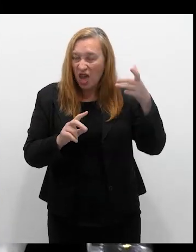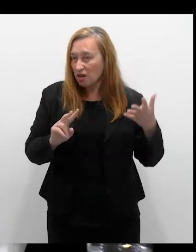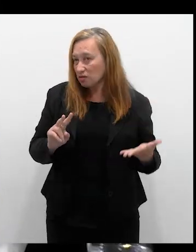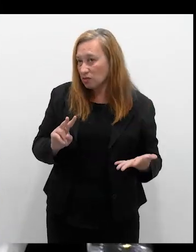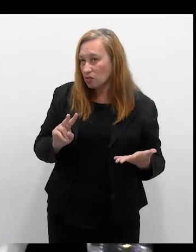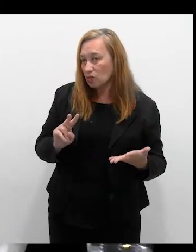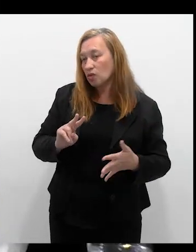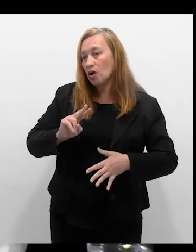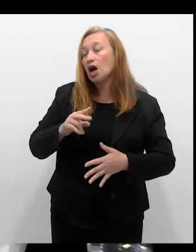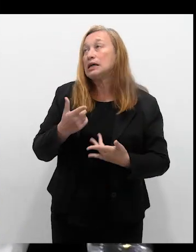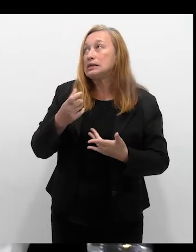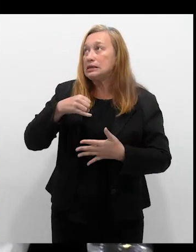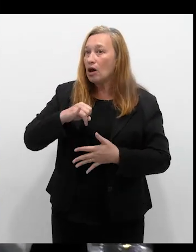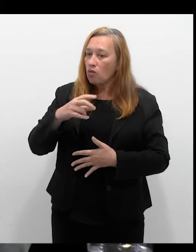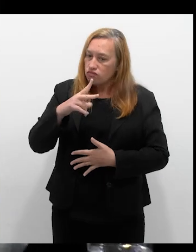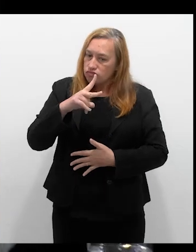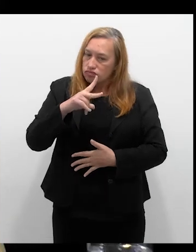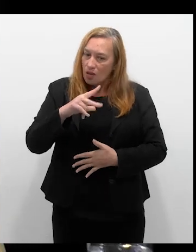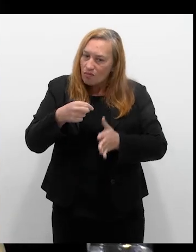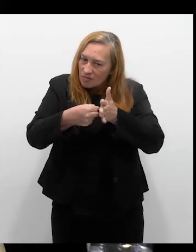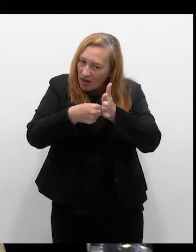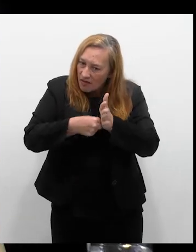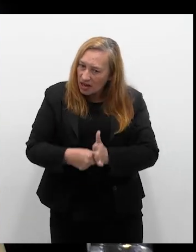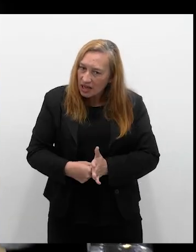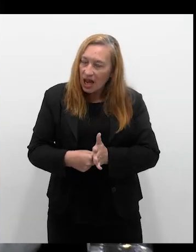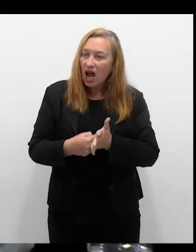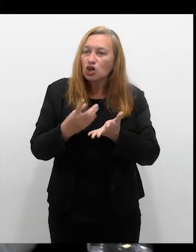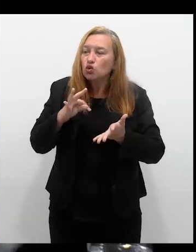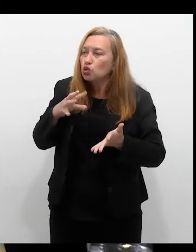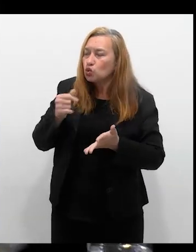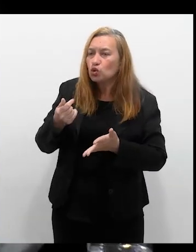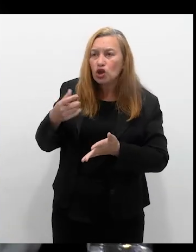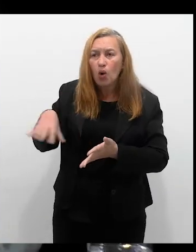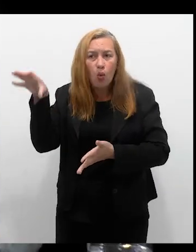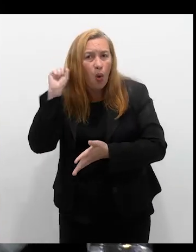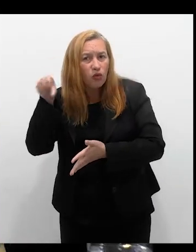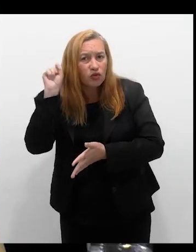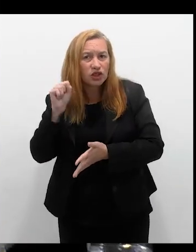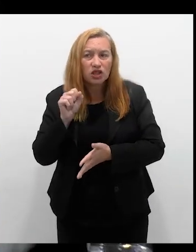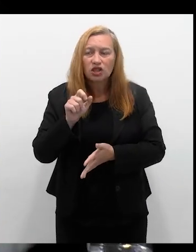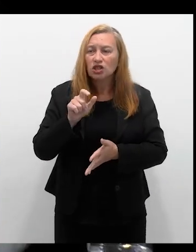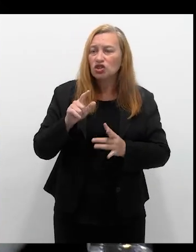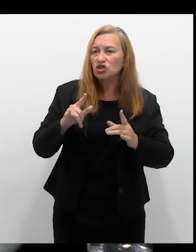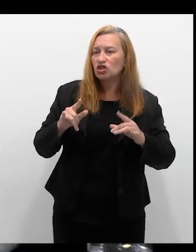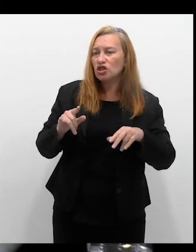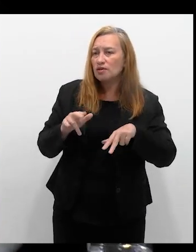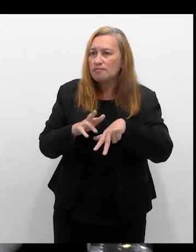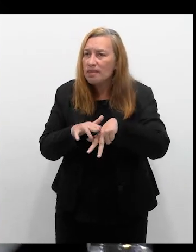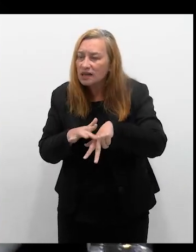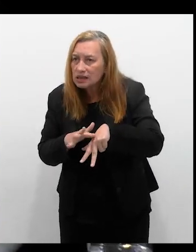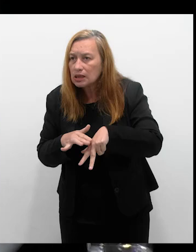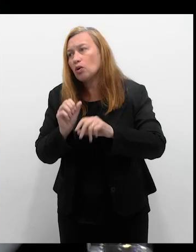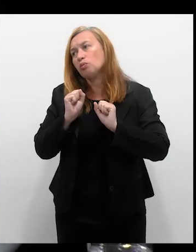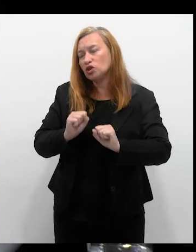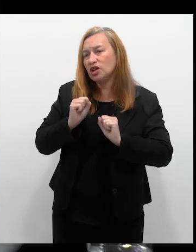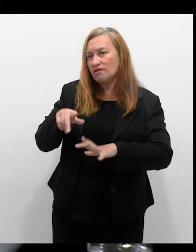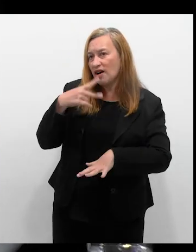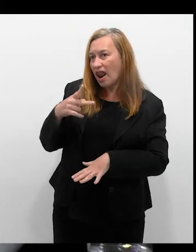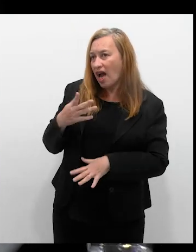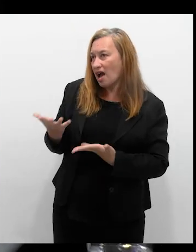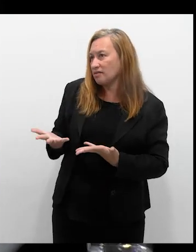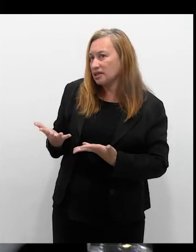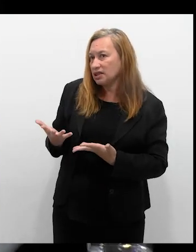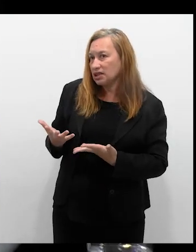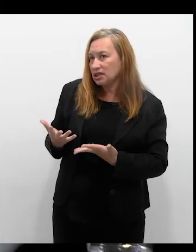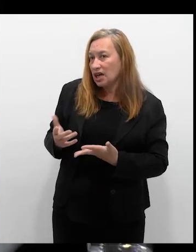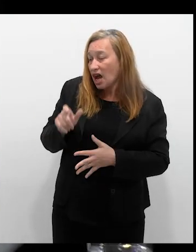para pensar um pouco sobre a minha vida, pessoal, e as histórias que eu já escutei de pacientes de colegas, na verdade, eu poderia me arriscar a dizer